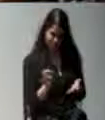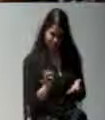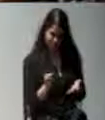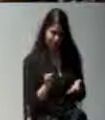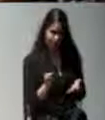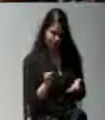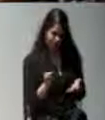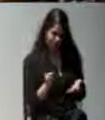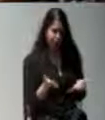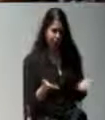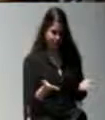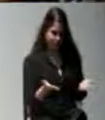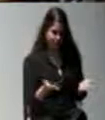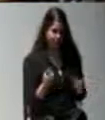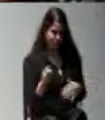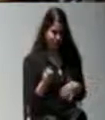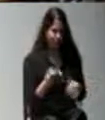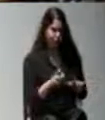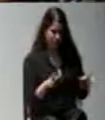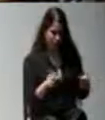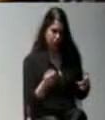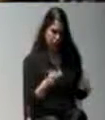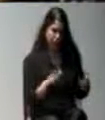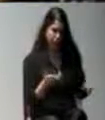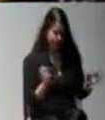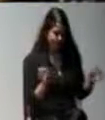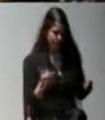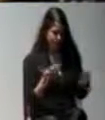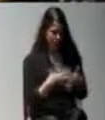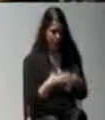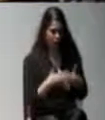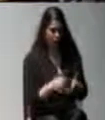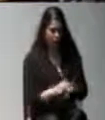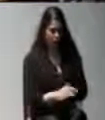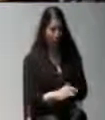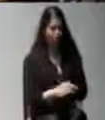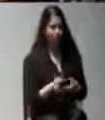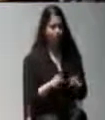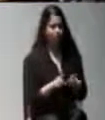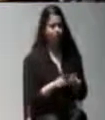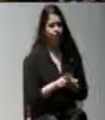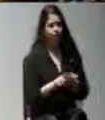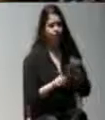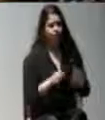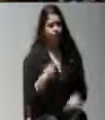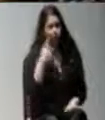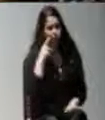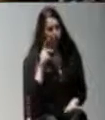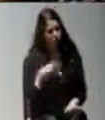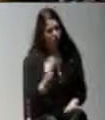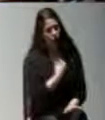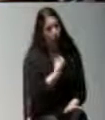base de grupos de humanos não reconhecidos como portadores de vida.